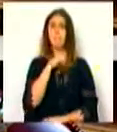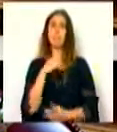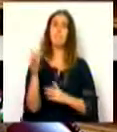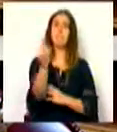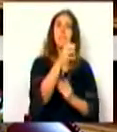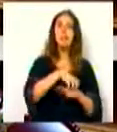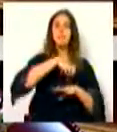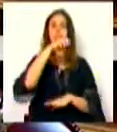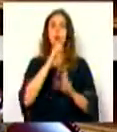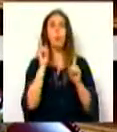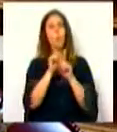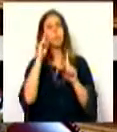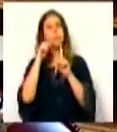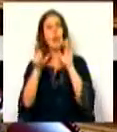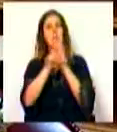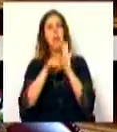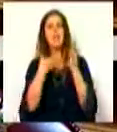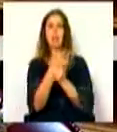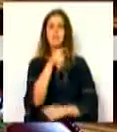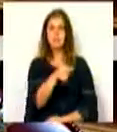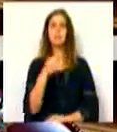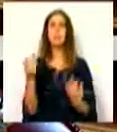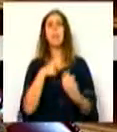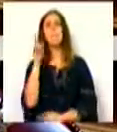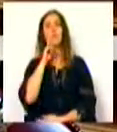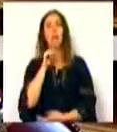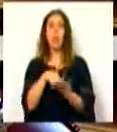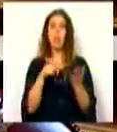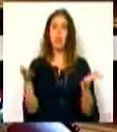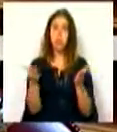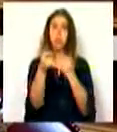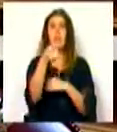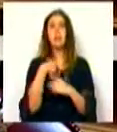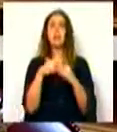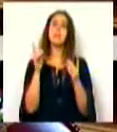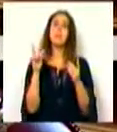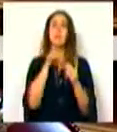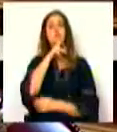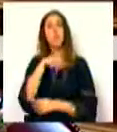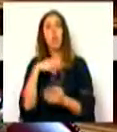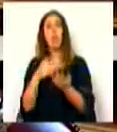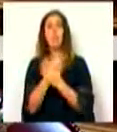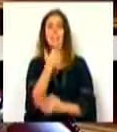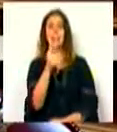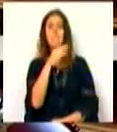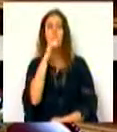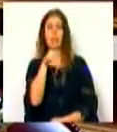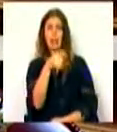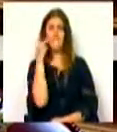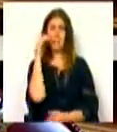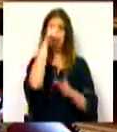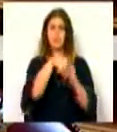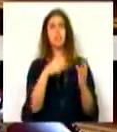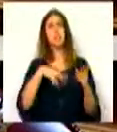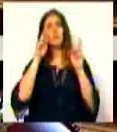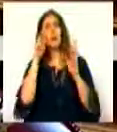prédios rústicos com vista à legalização deste bairro. Pela importância que esta iniciativa tem, nomeadamente dando resposta às cerca de 100 famílias que ali vivem, esperamos